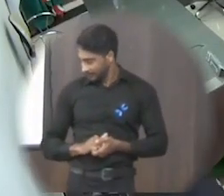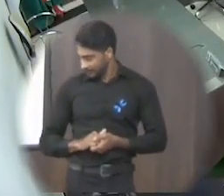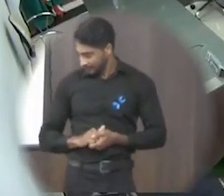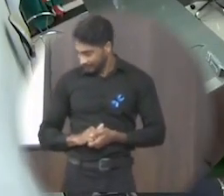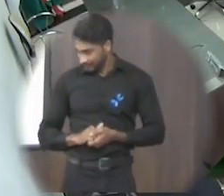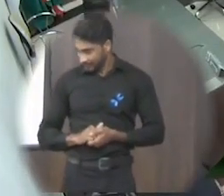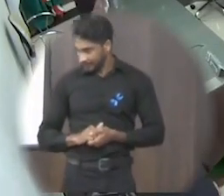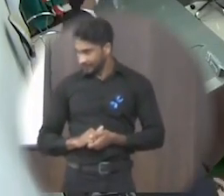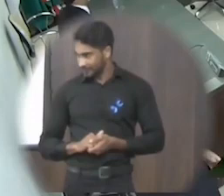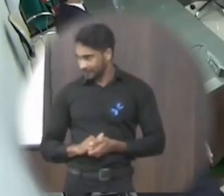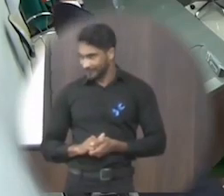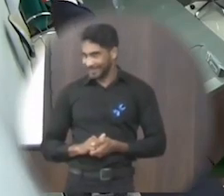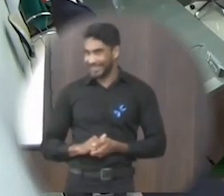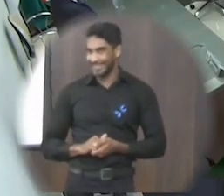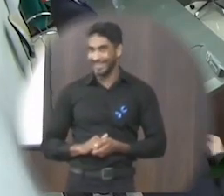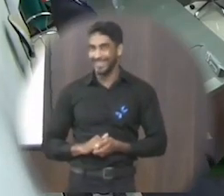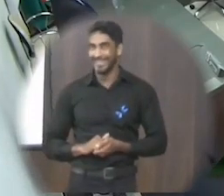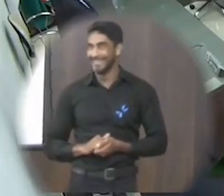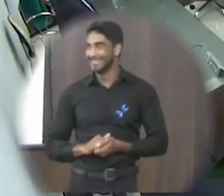Tá atento, hein, Léo?